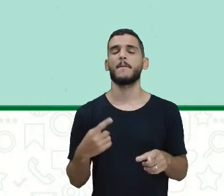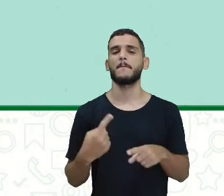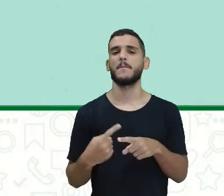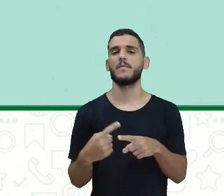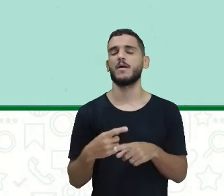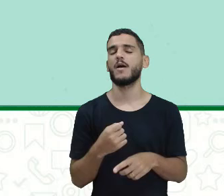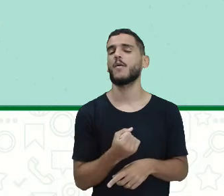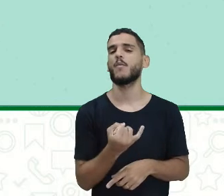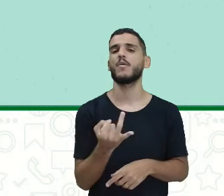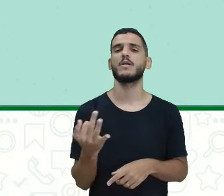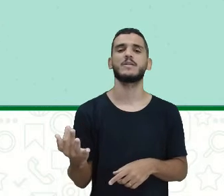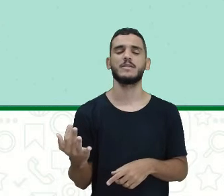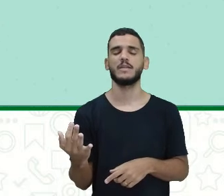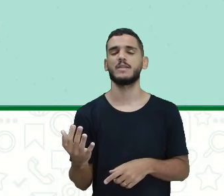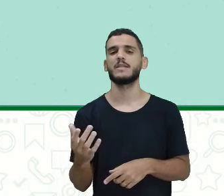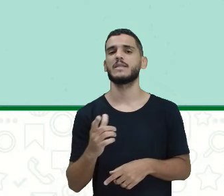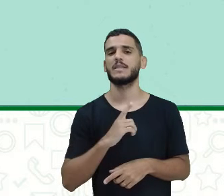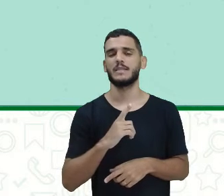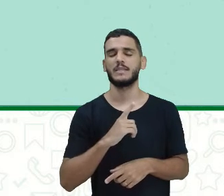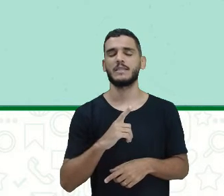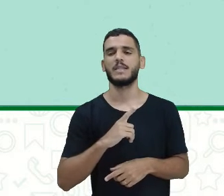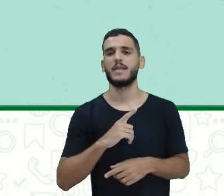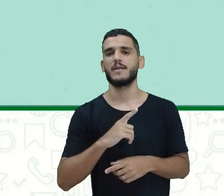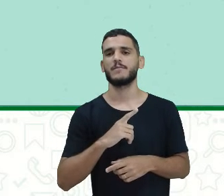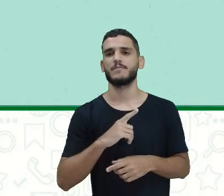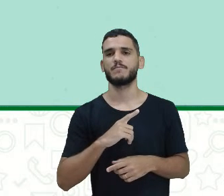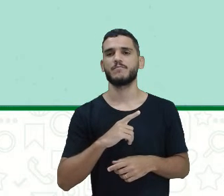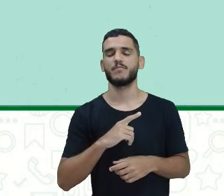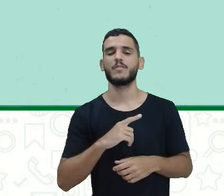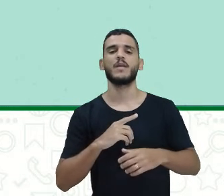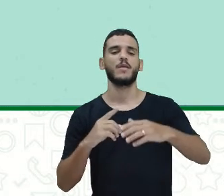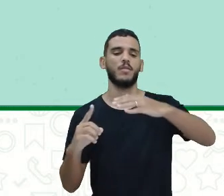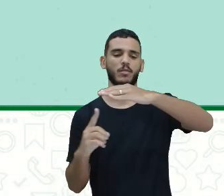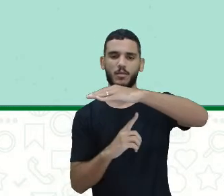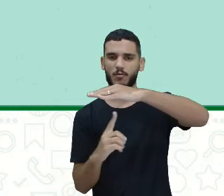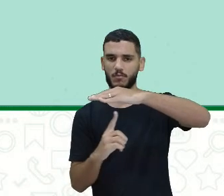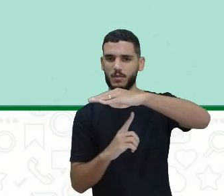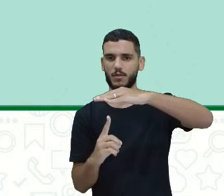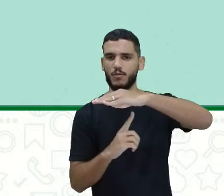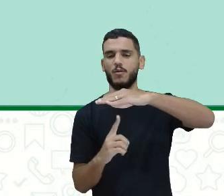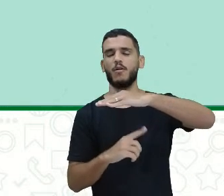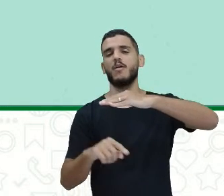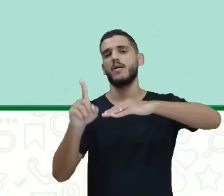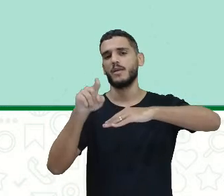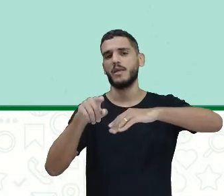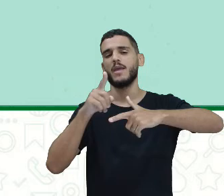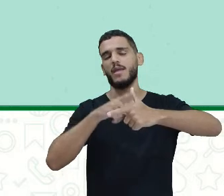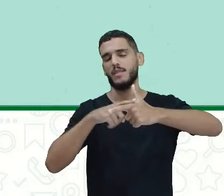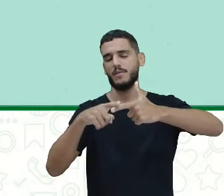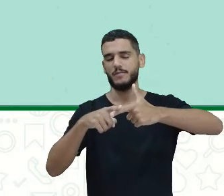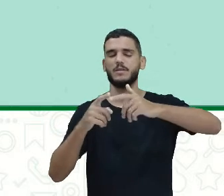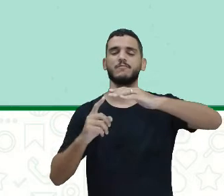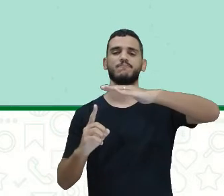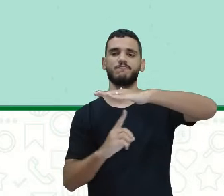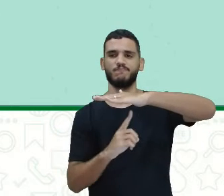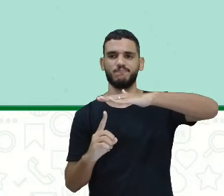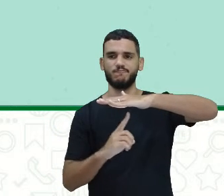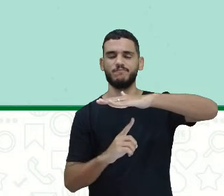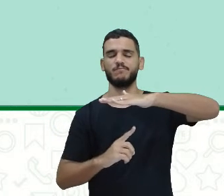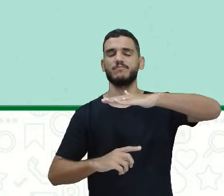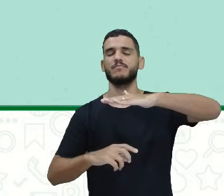quantidade que está ali embaixo, no denominador, que faz a divisão, é